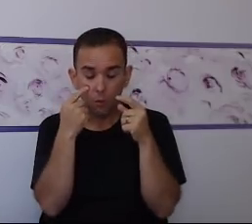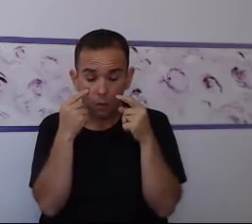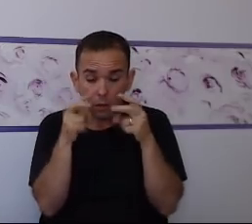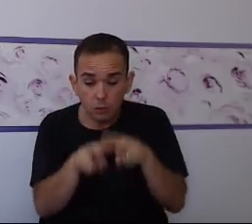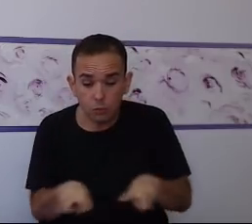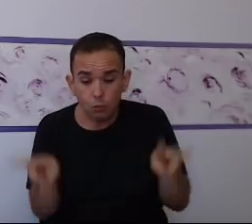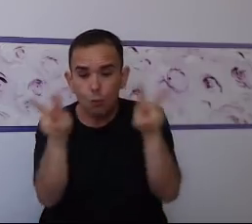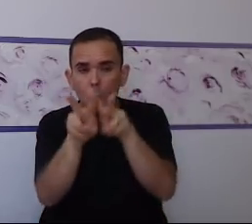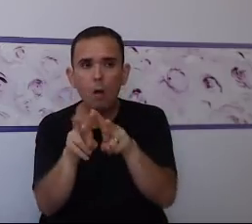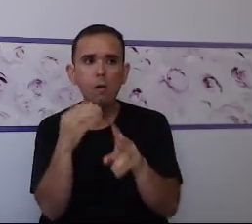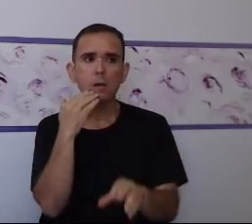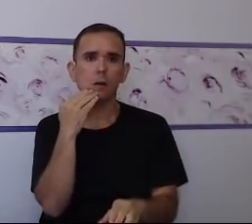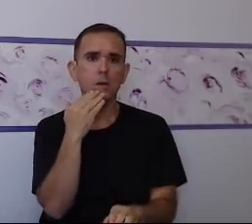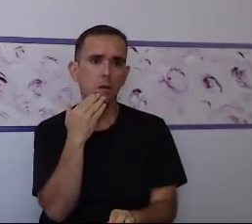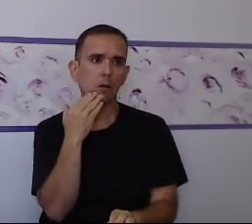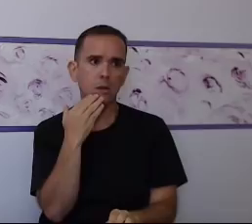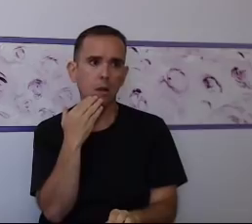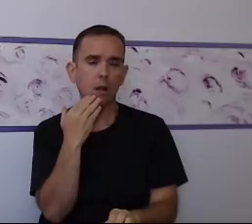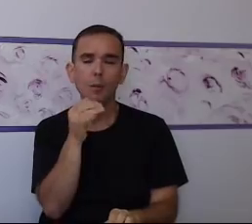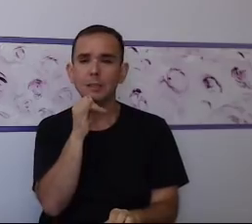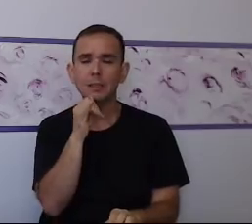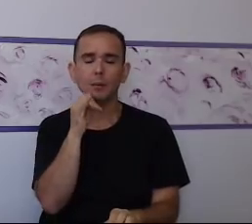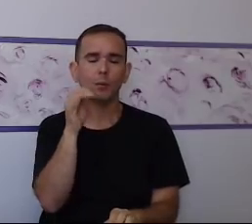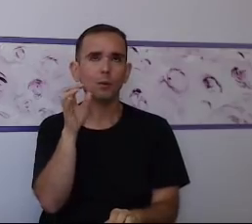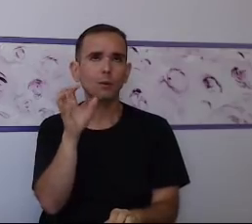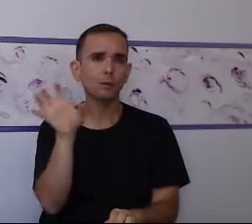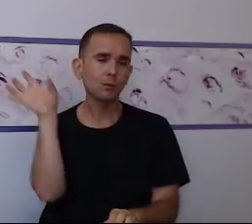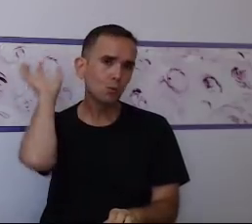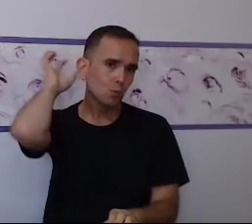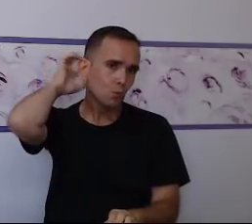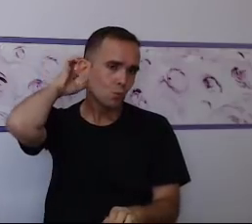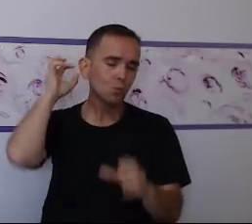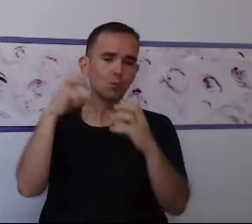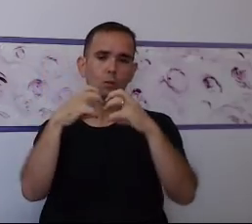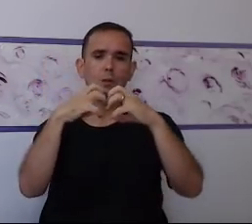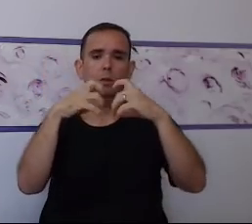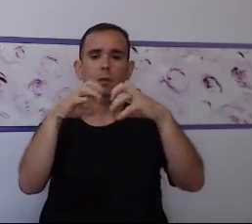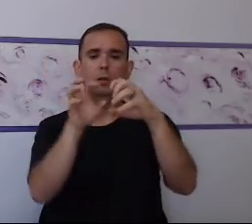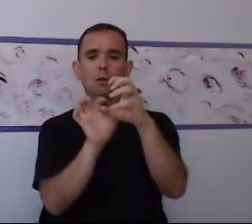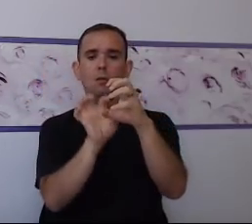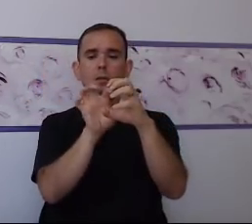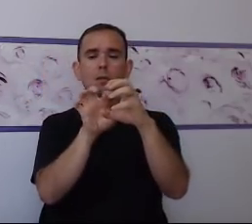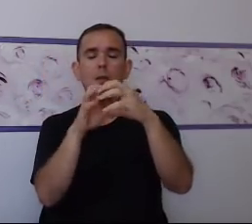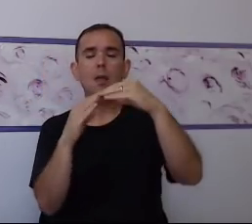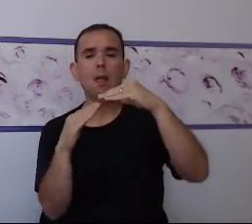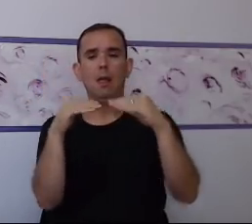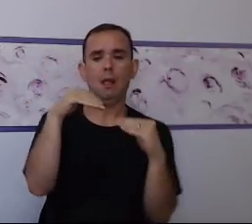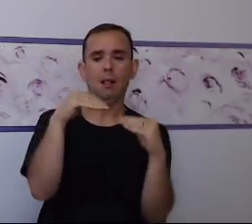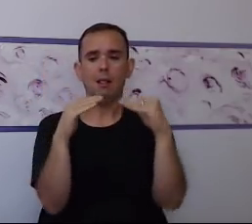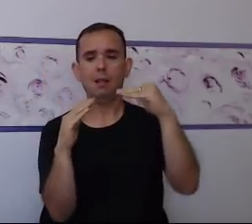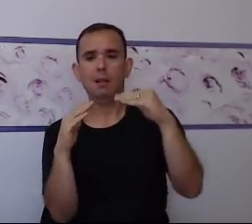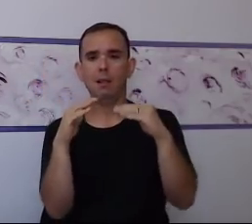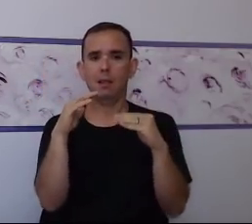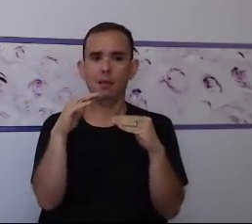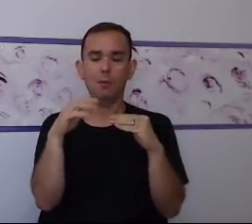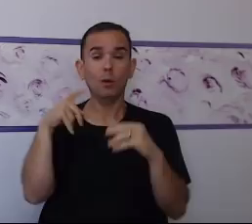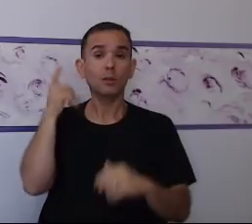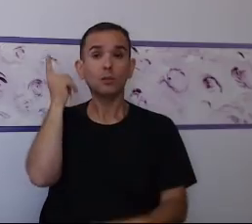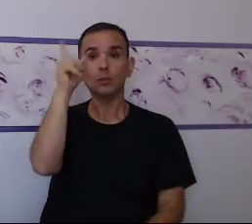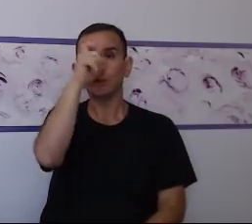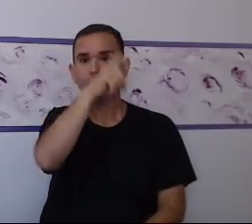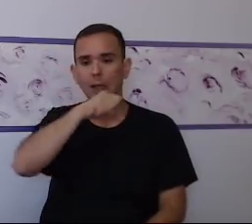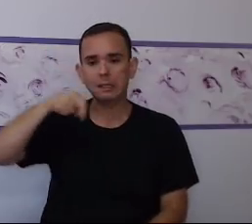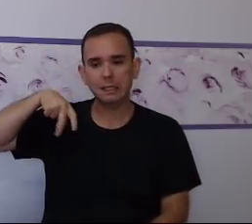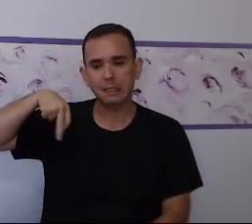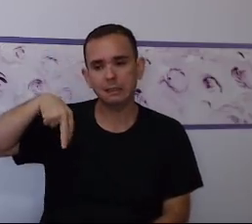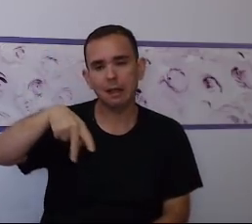está alterado. Então, o cerebelo, se é um aluno que tem dificuldade no equilíbrio, uma dificuldade para andar, então a